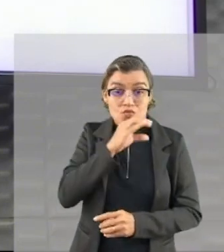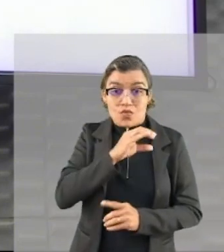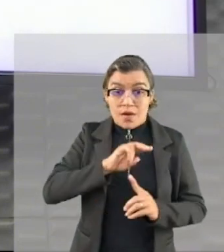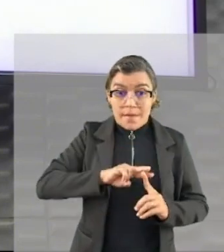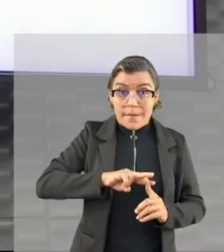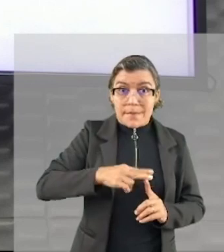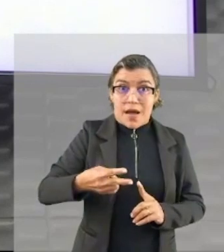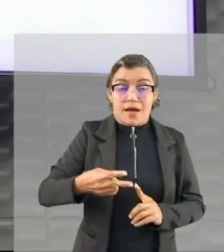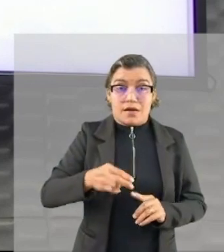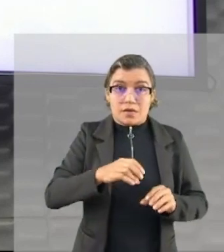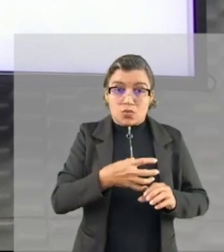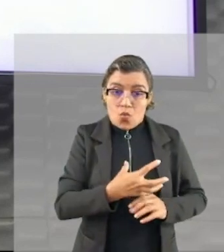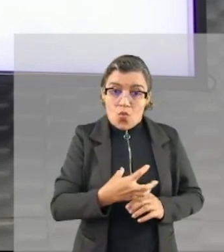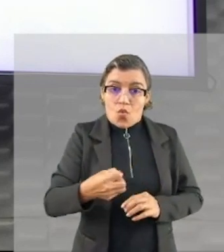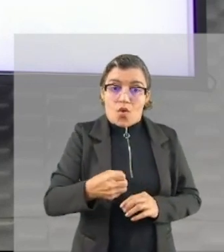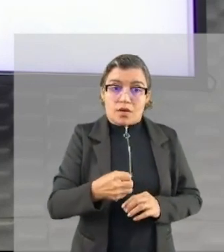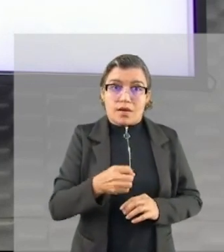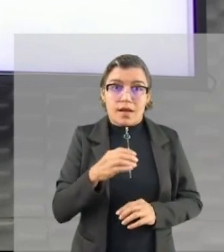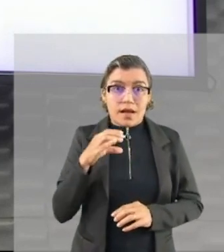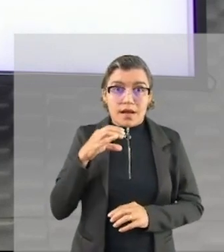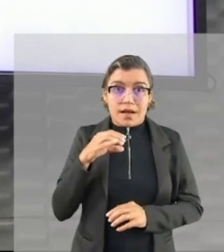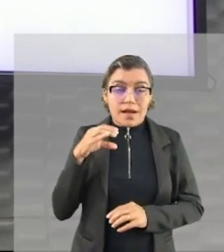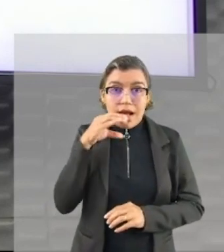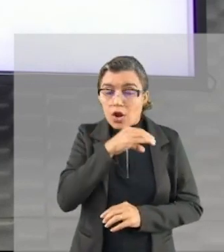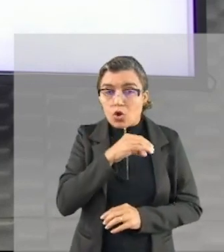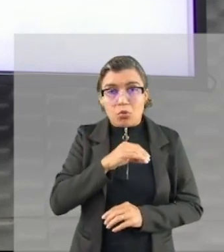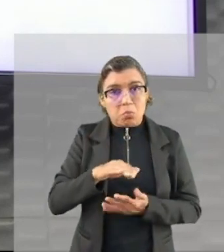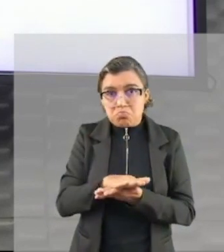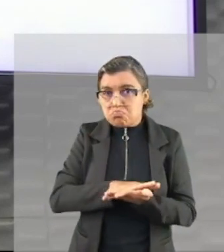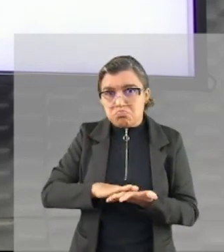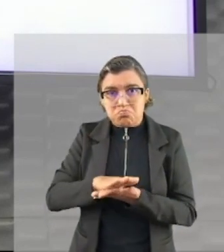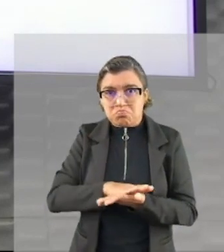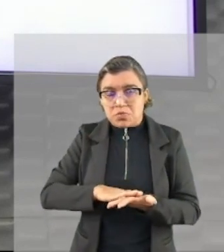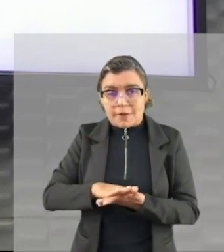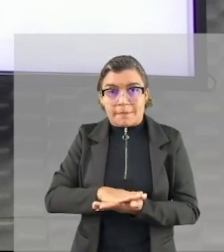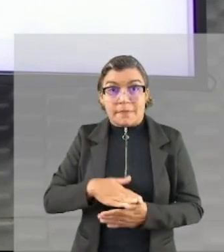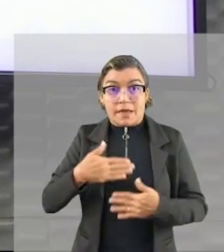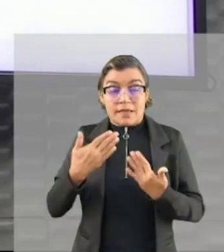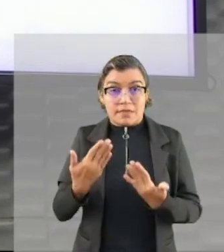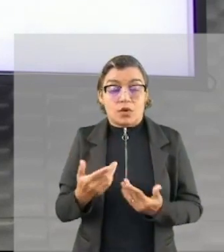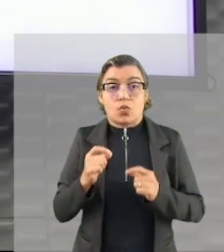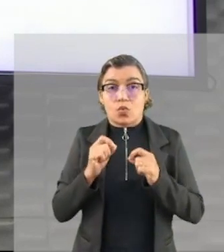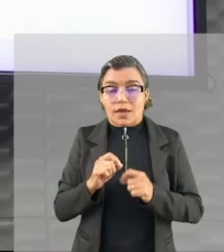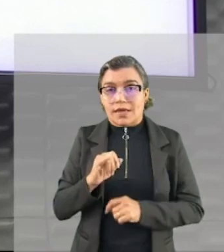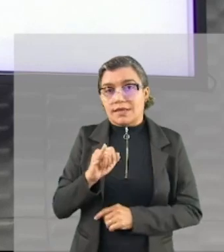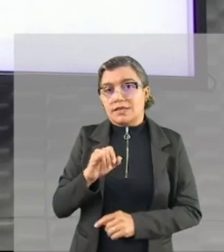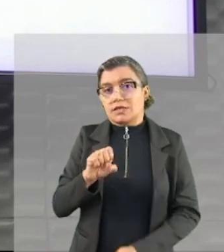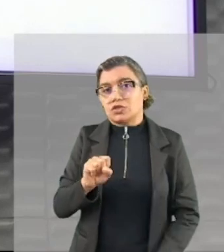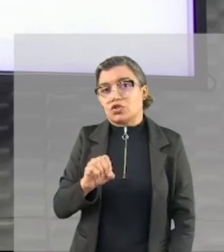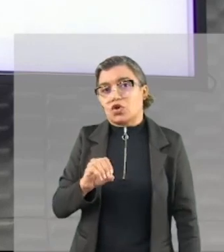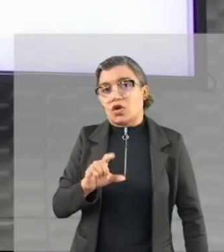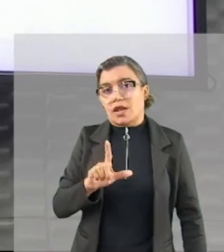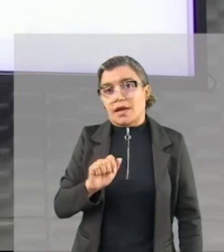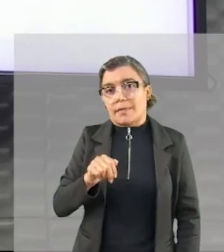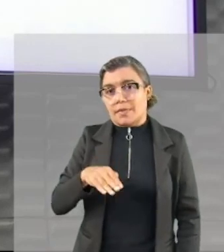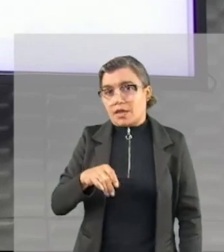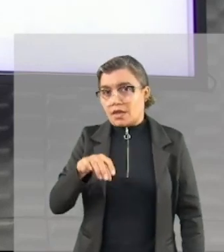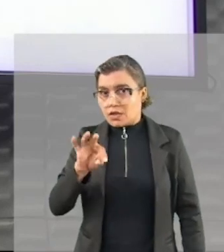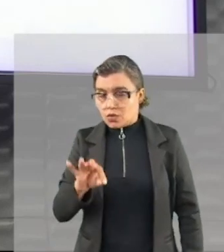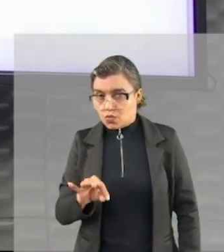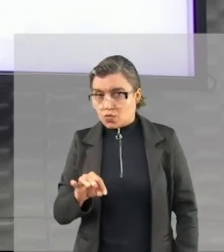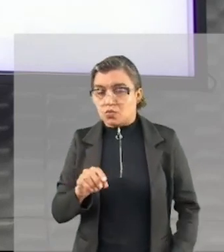vai partir, não vai passar de molécula para molécula. Então, um isolamento térmico perfeito